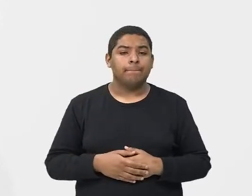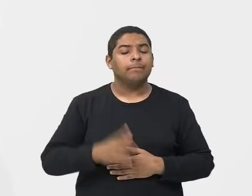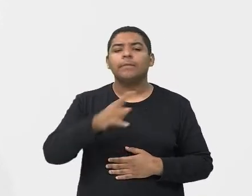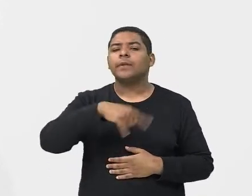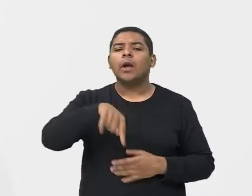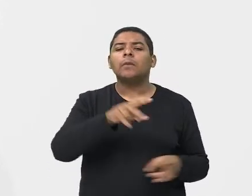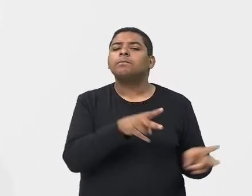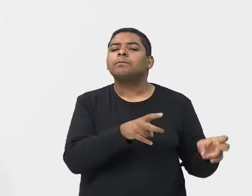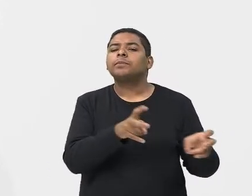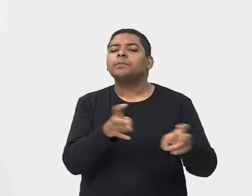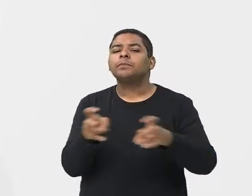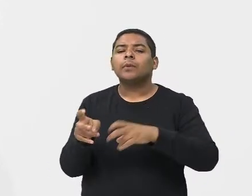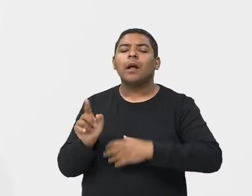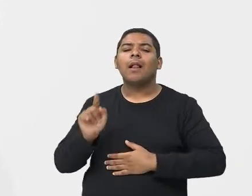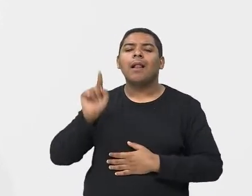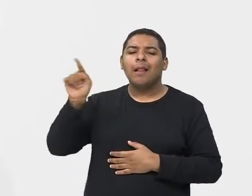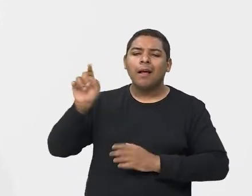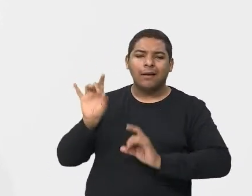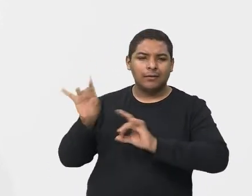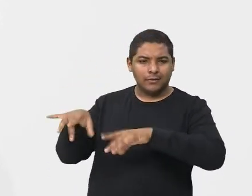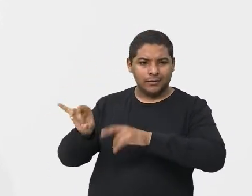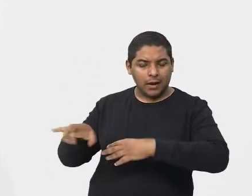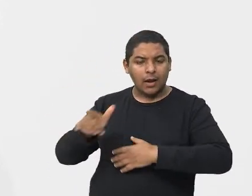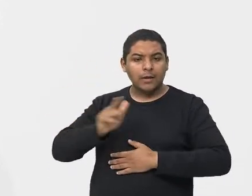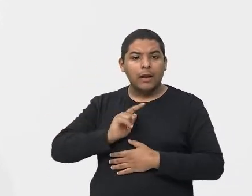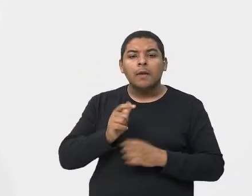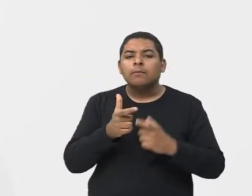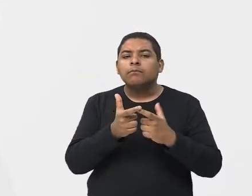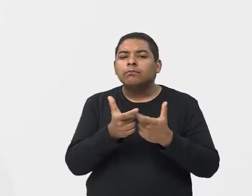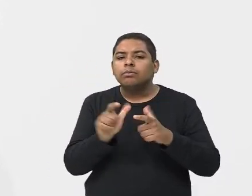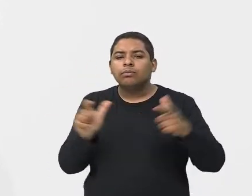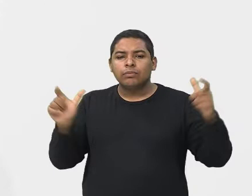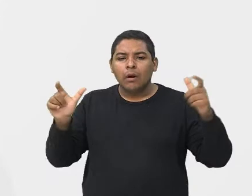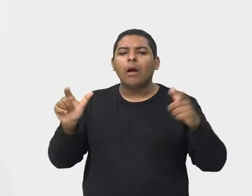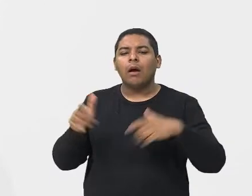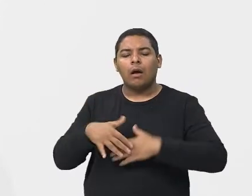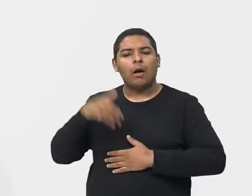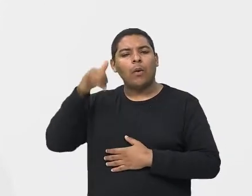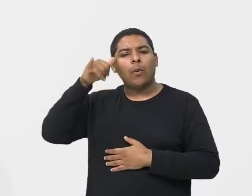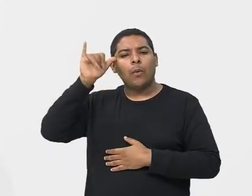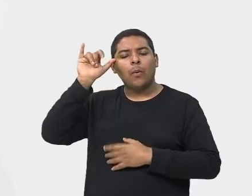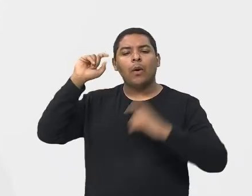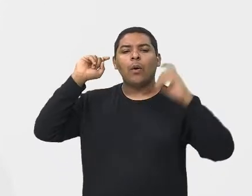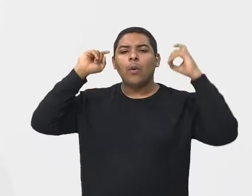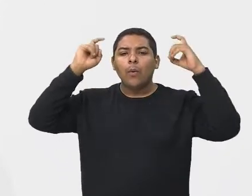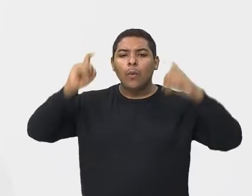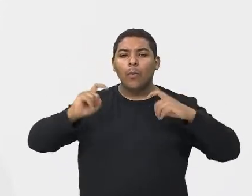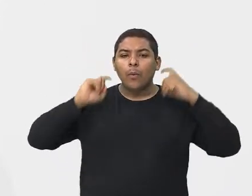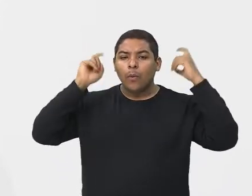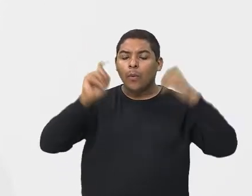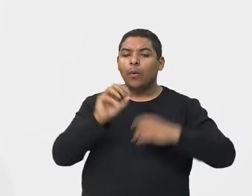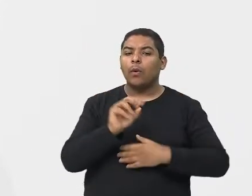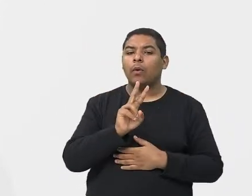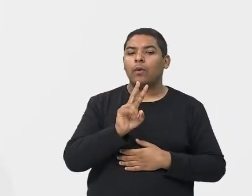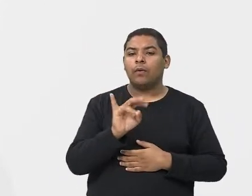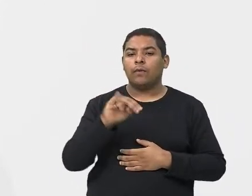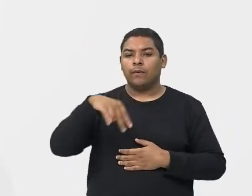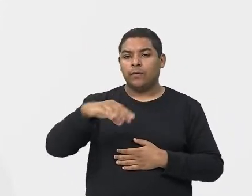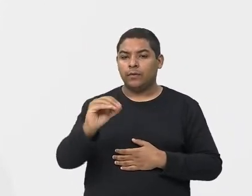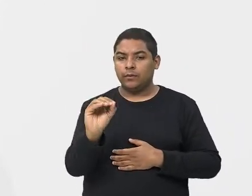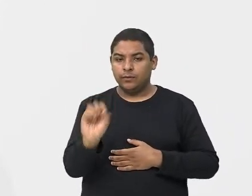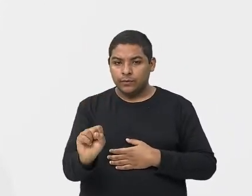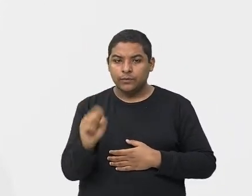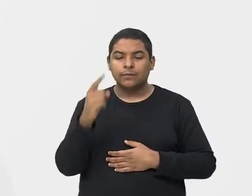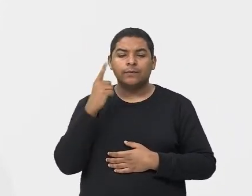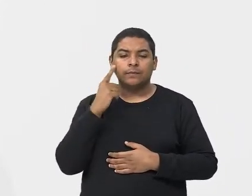na Austrália vai apresentar um dos maiores rebanhos mundiais de ovinos, tá? A gente observa que